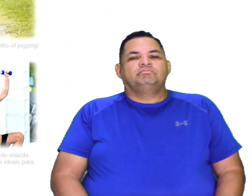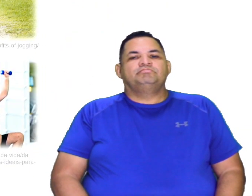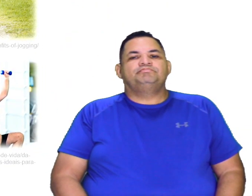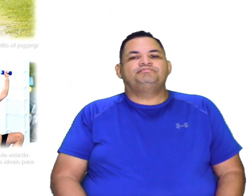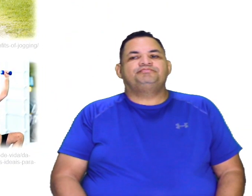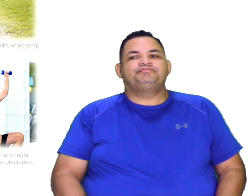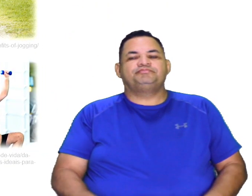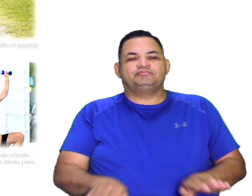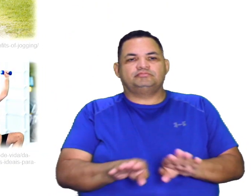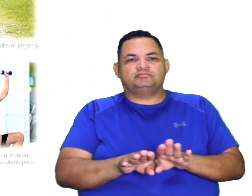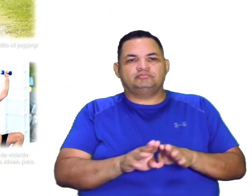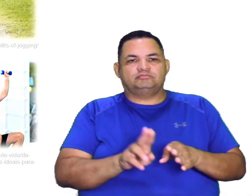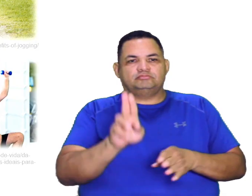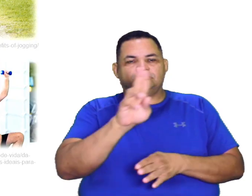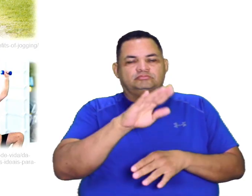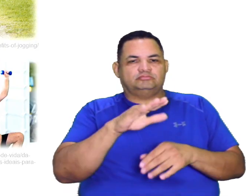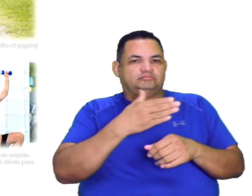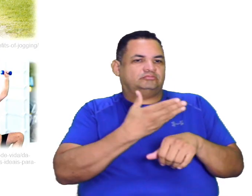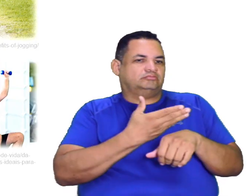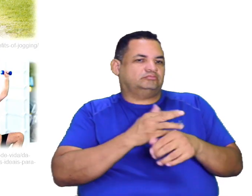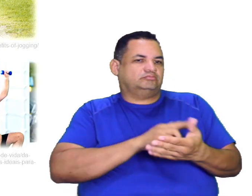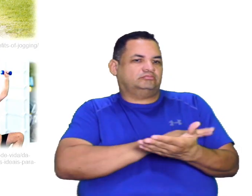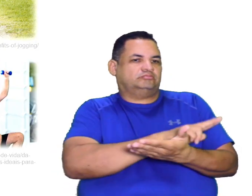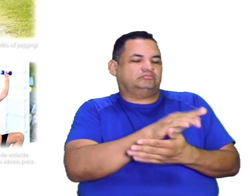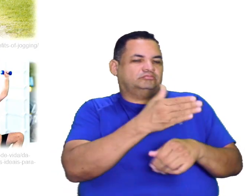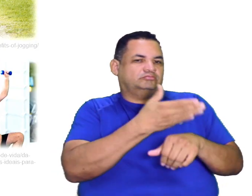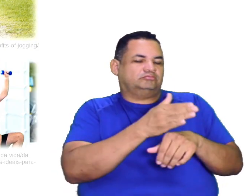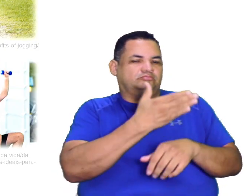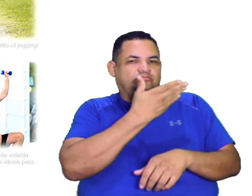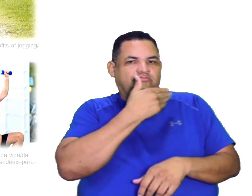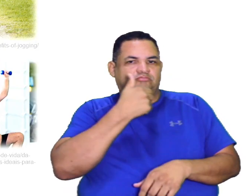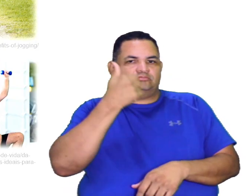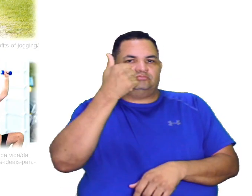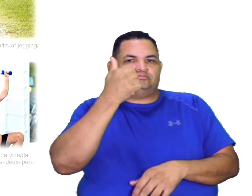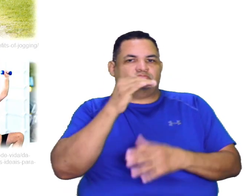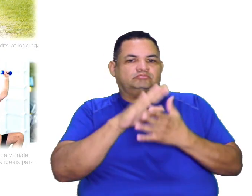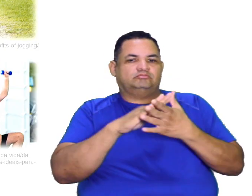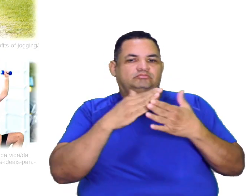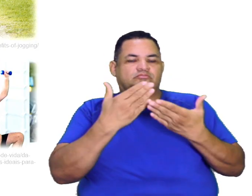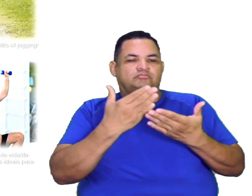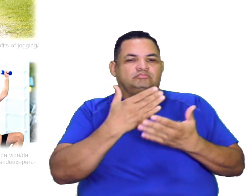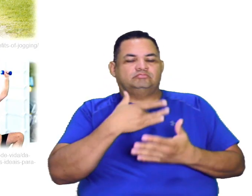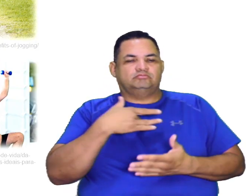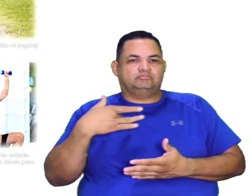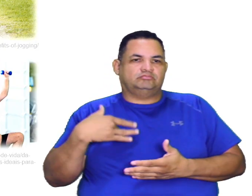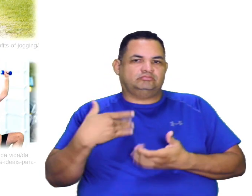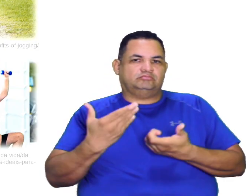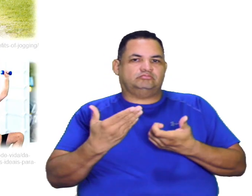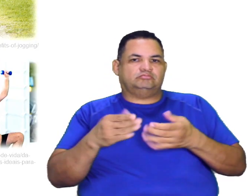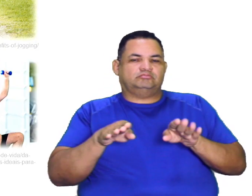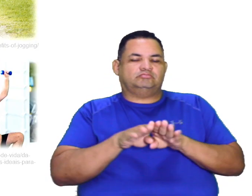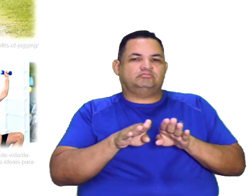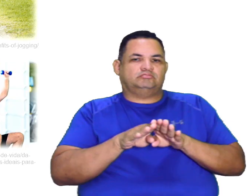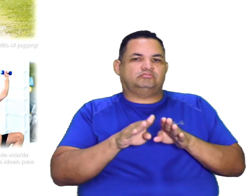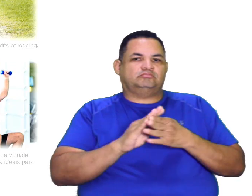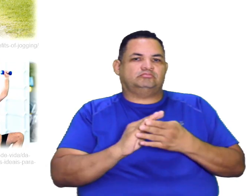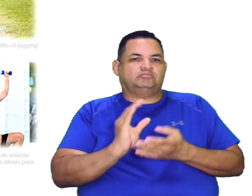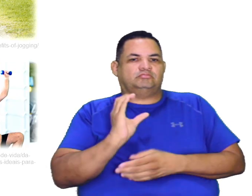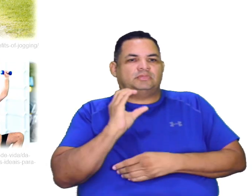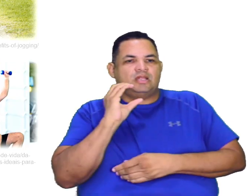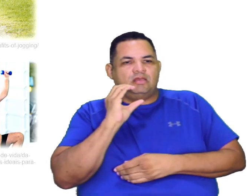Posso me utilizar de diversas práticas, né, para melhoria do meu condicionamento. Posso me utilizar do aquecimento,